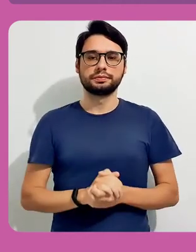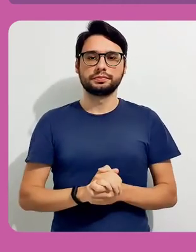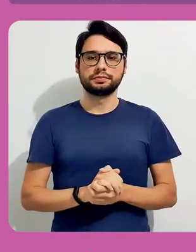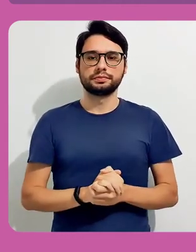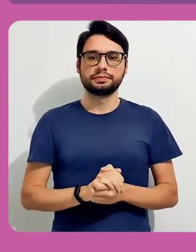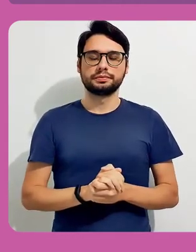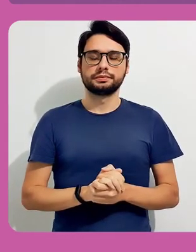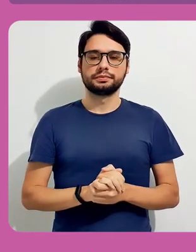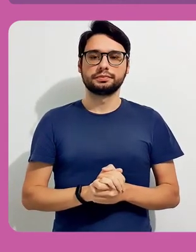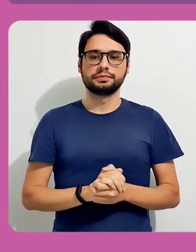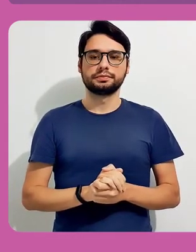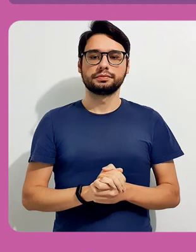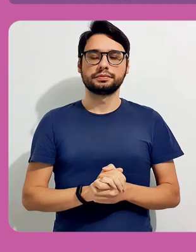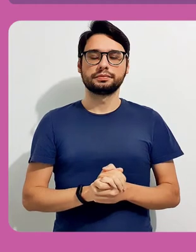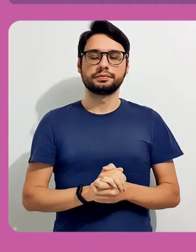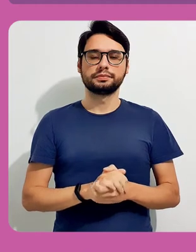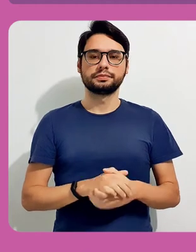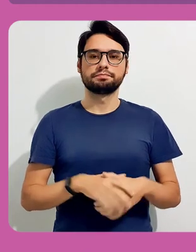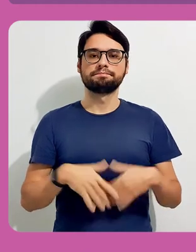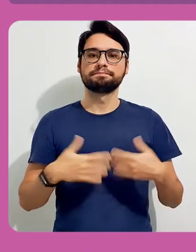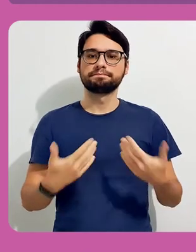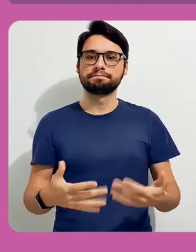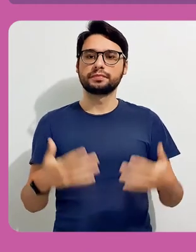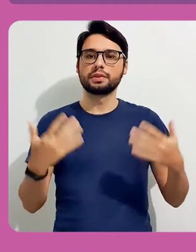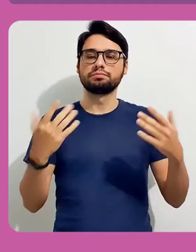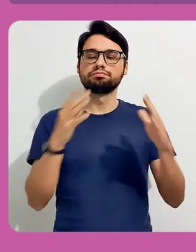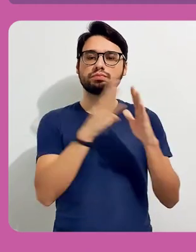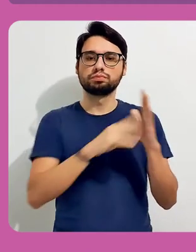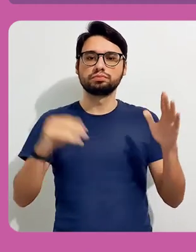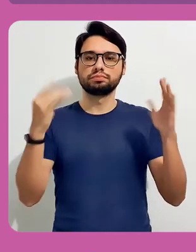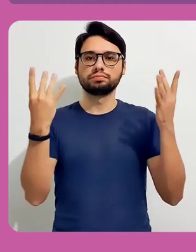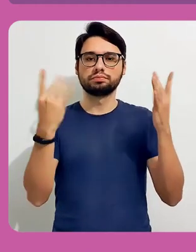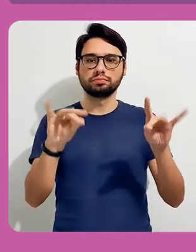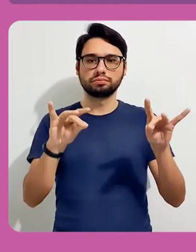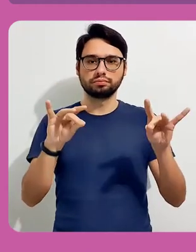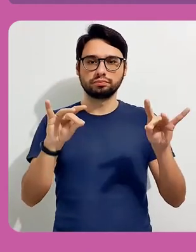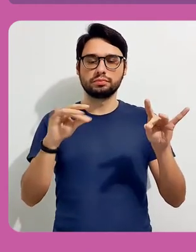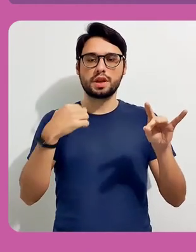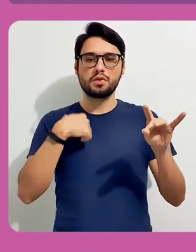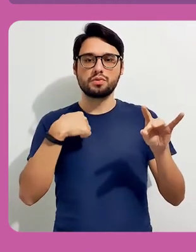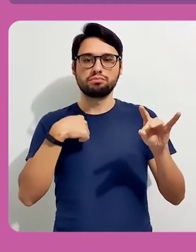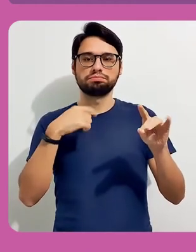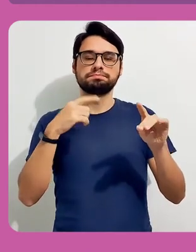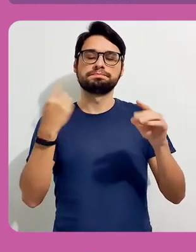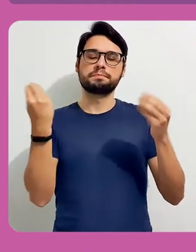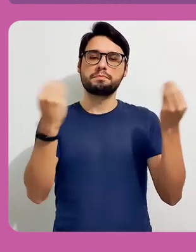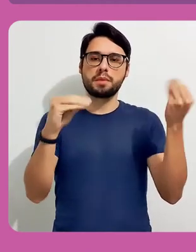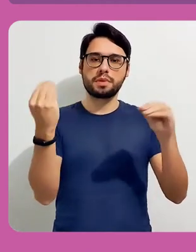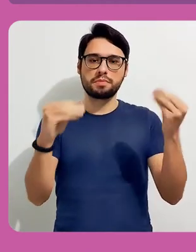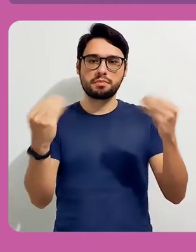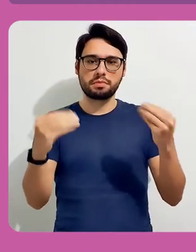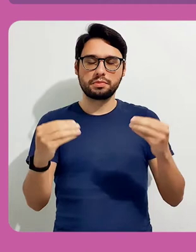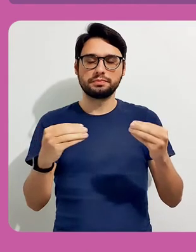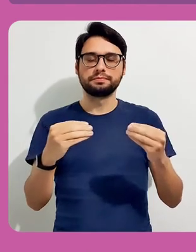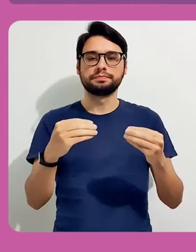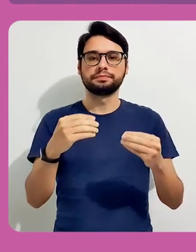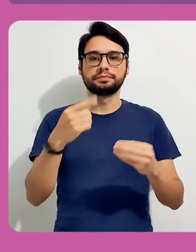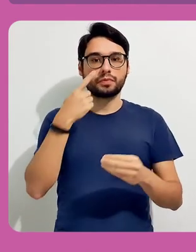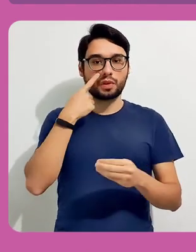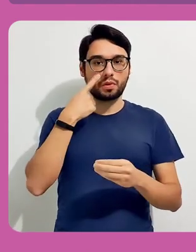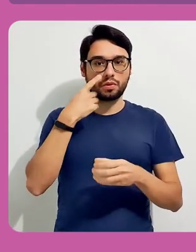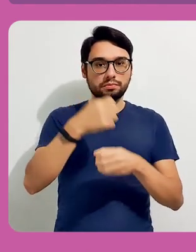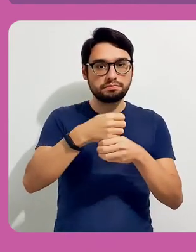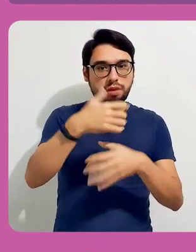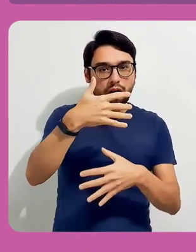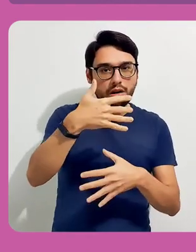Então, copiei e colei para cá. Assim que eu colo para cá, ele me aparece de um